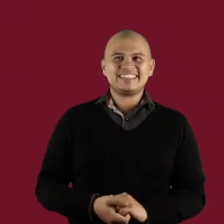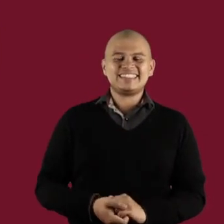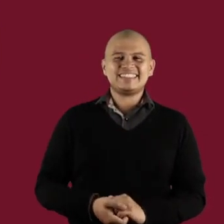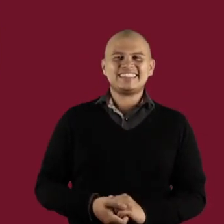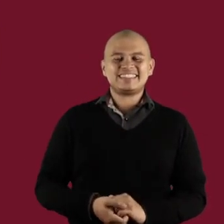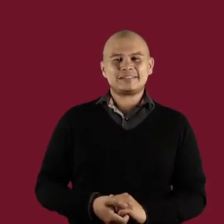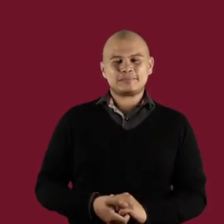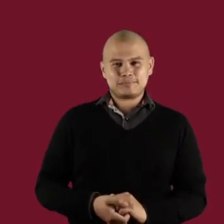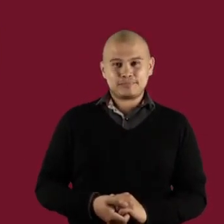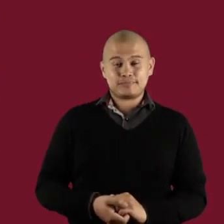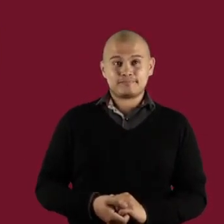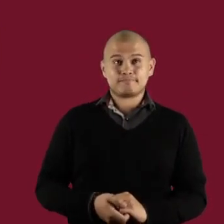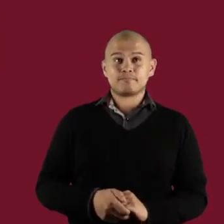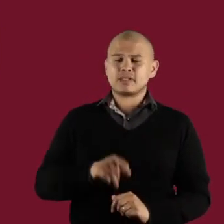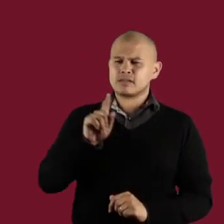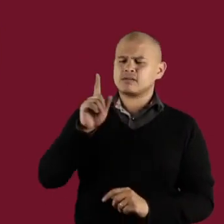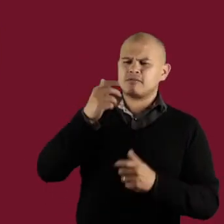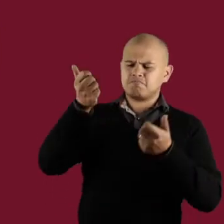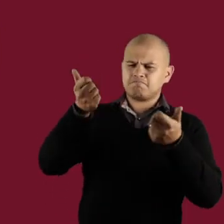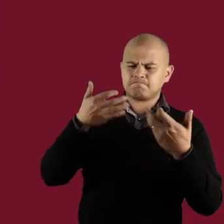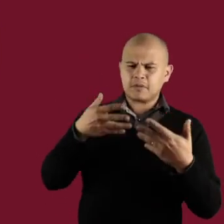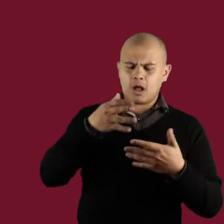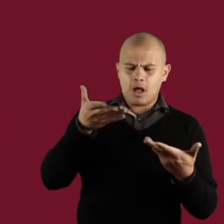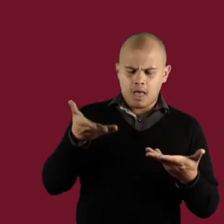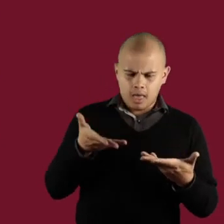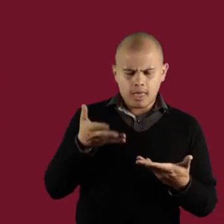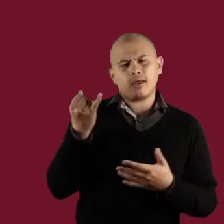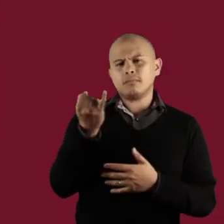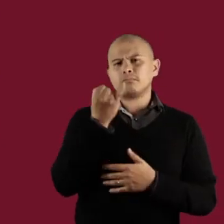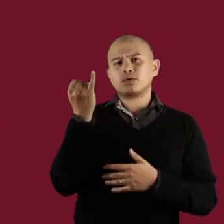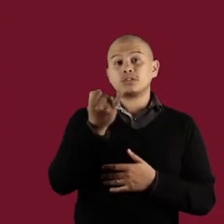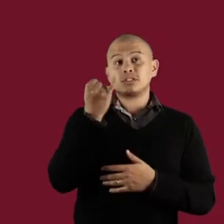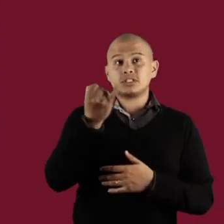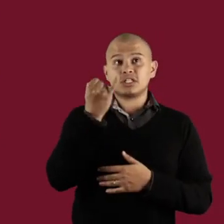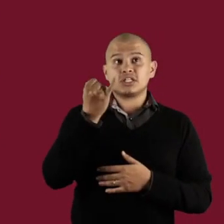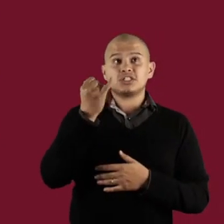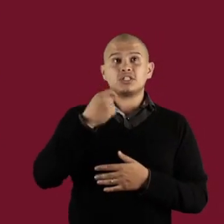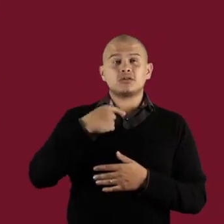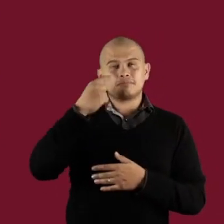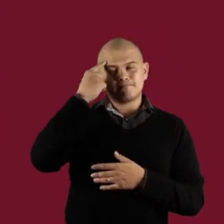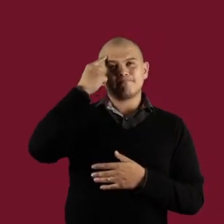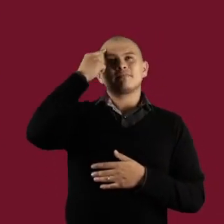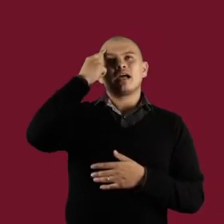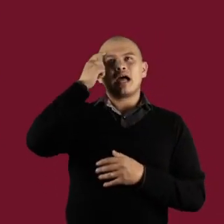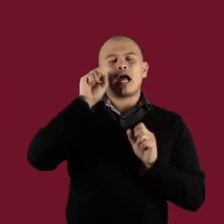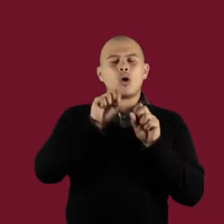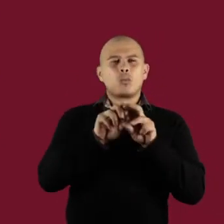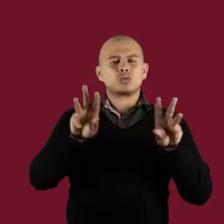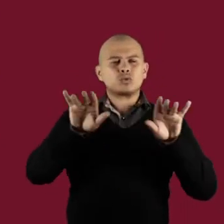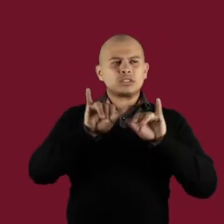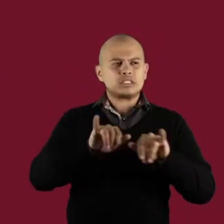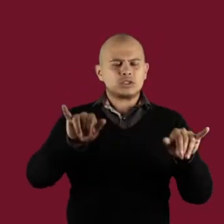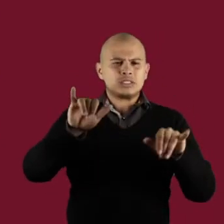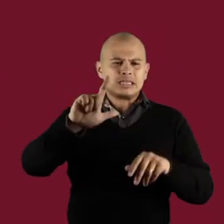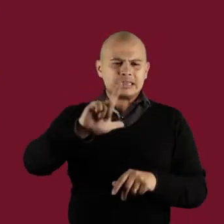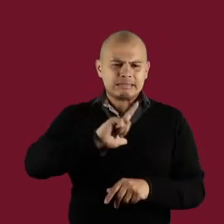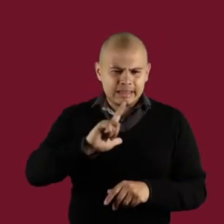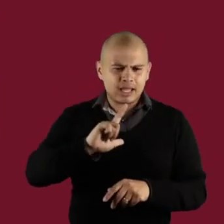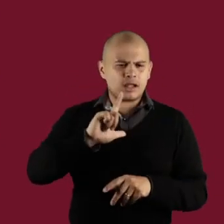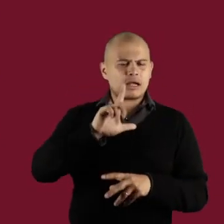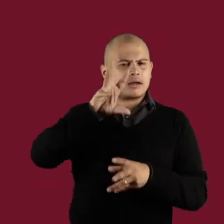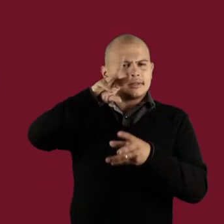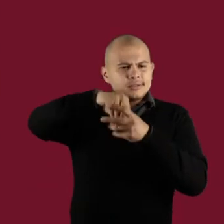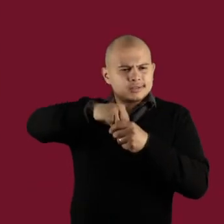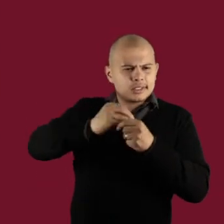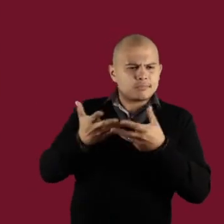Isso é muito importante. Eu tinha ao olhar para a ONU News, eu tinha imaginado, será que existe um diálogo, uma